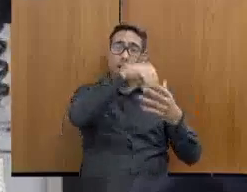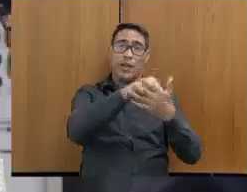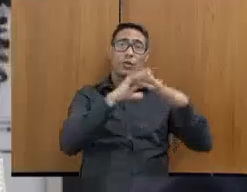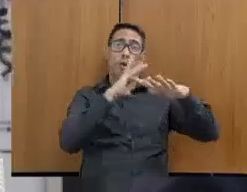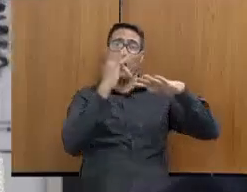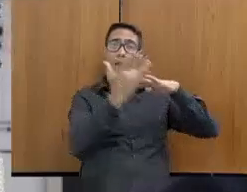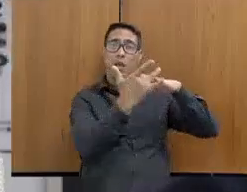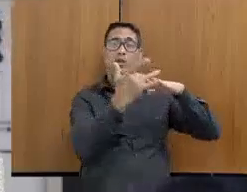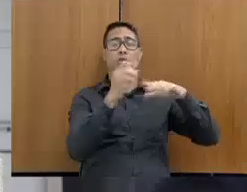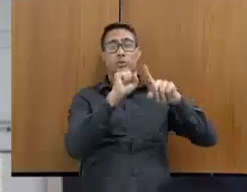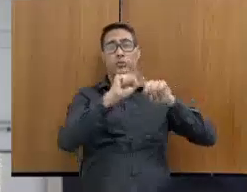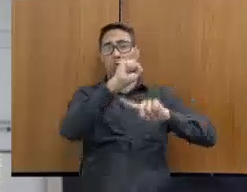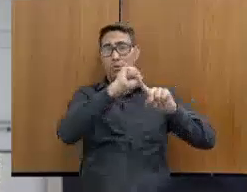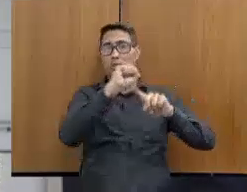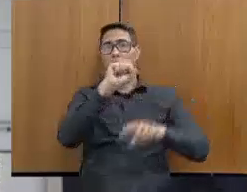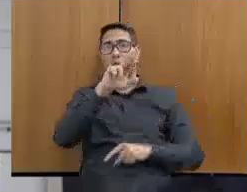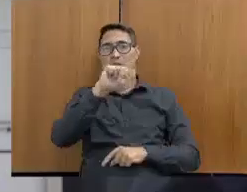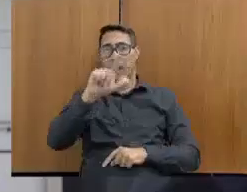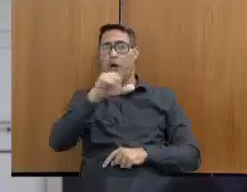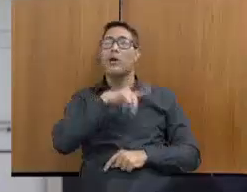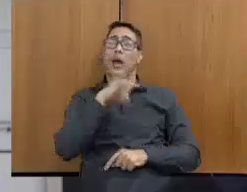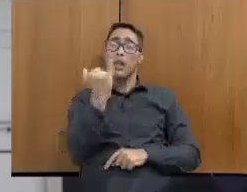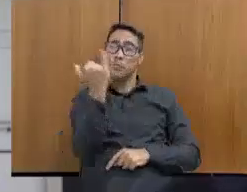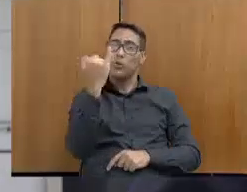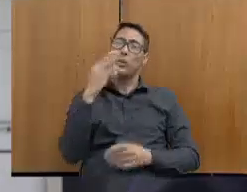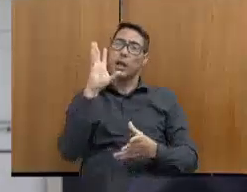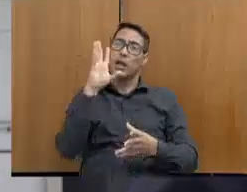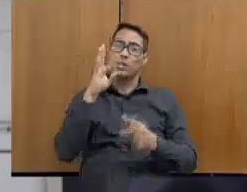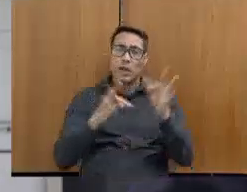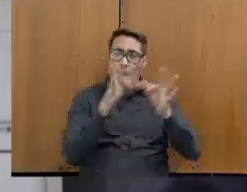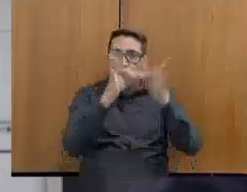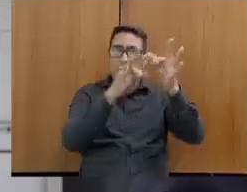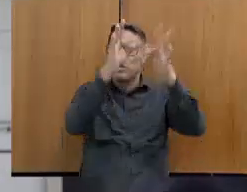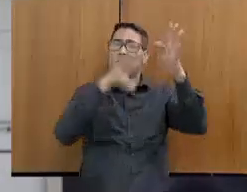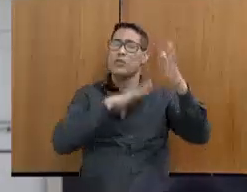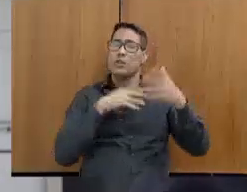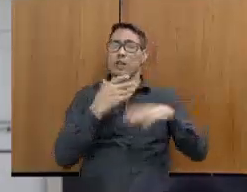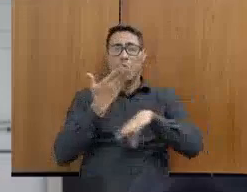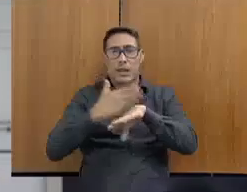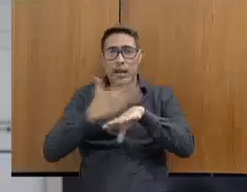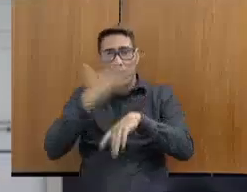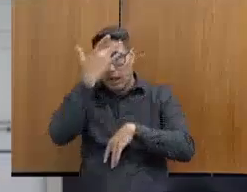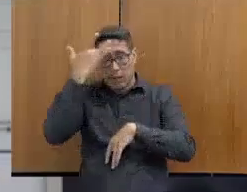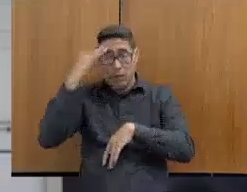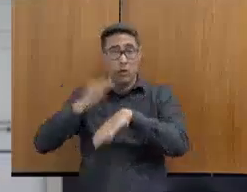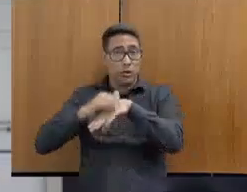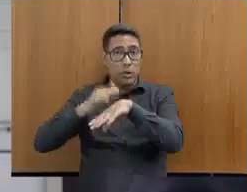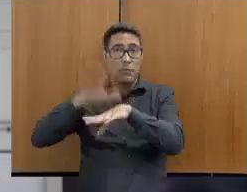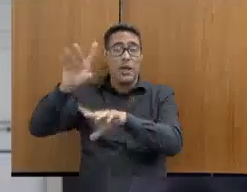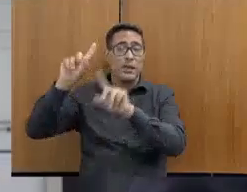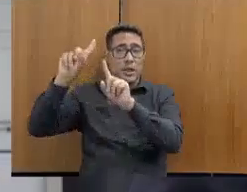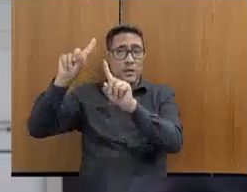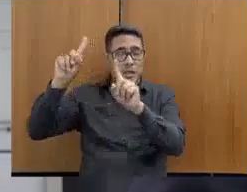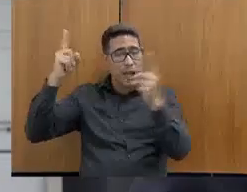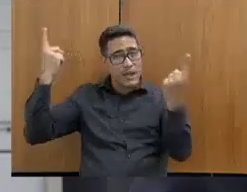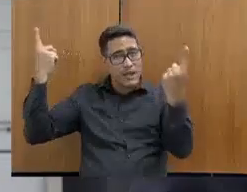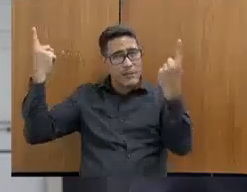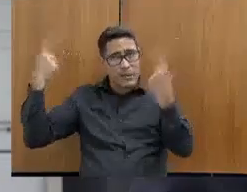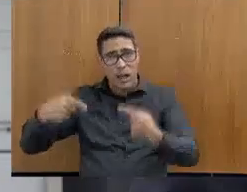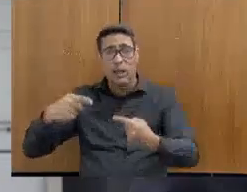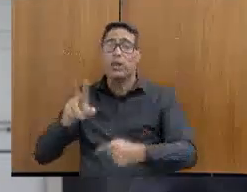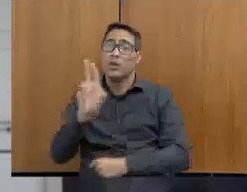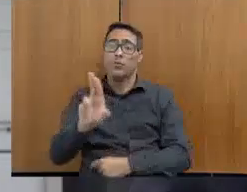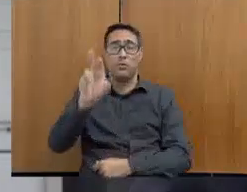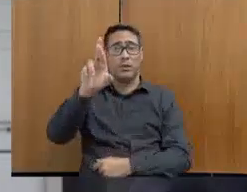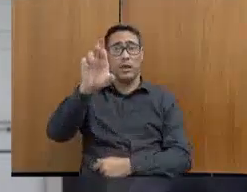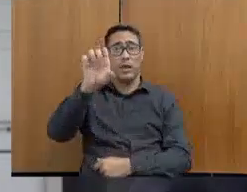treinar para tratar das fake News mas também desses ataques que vem por meio de rede porque aí precisa